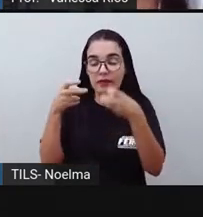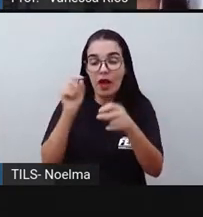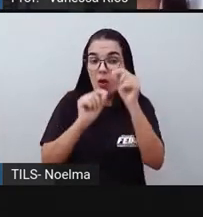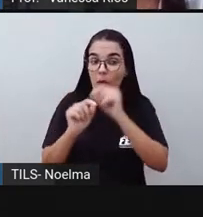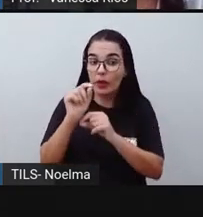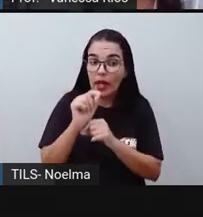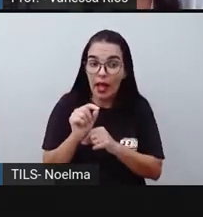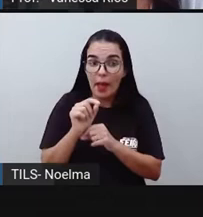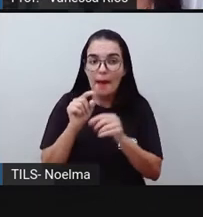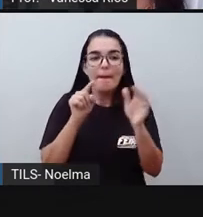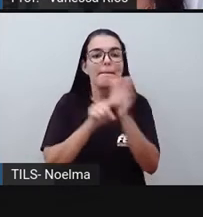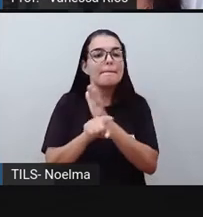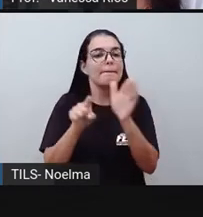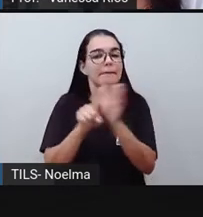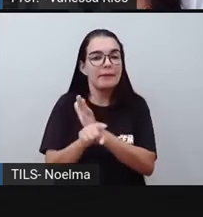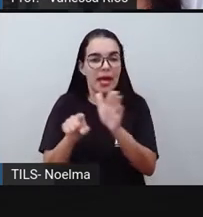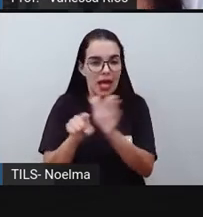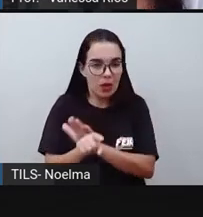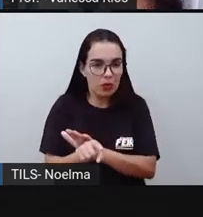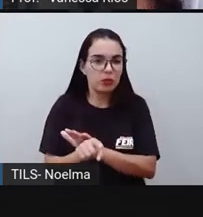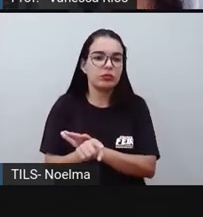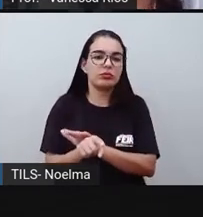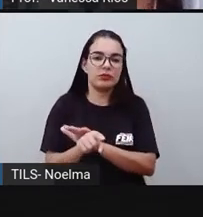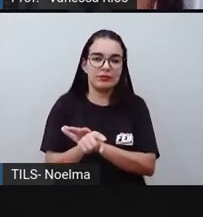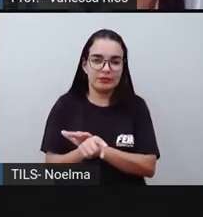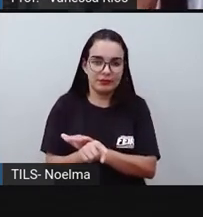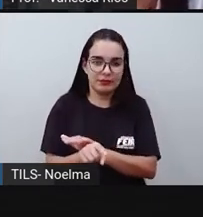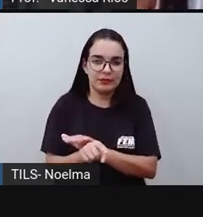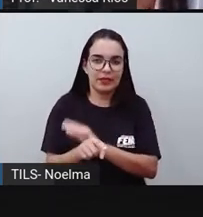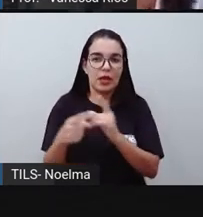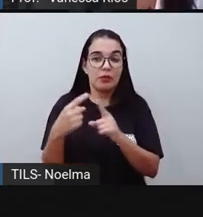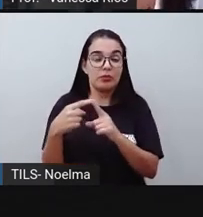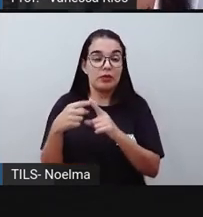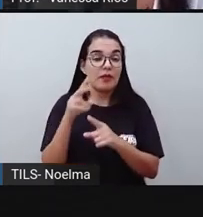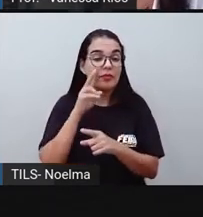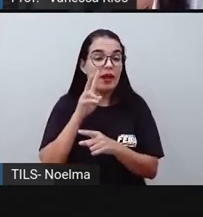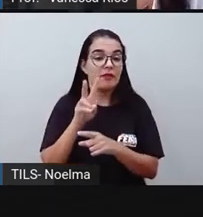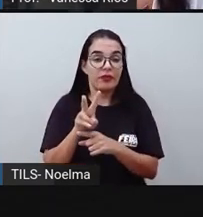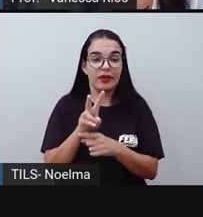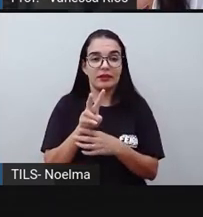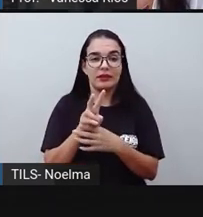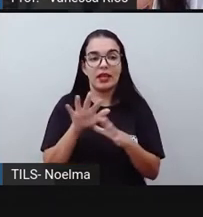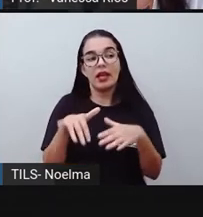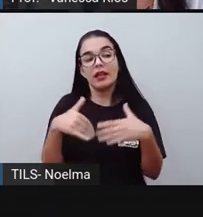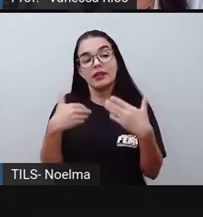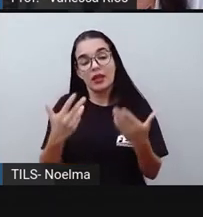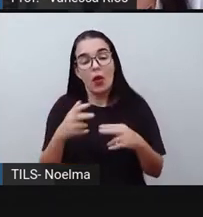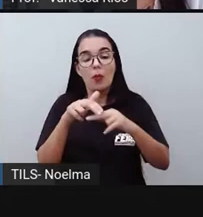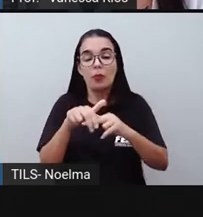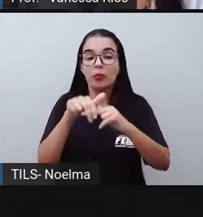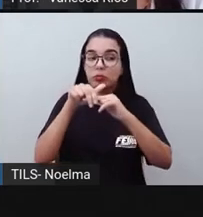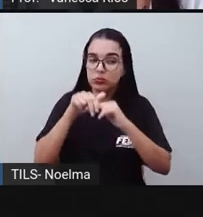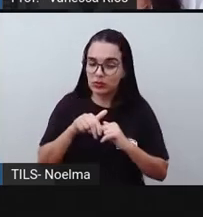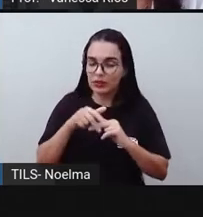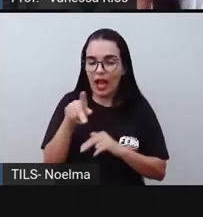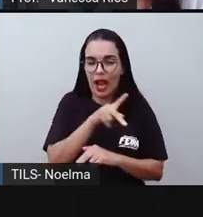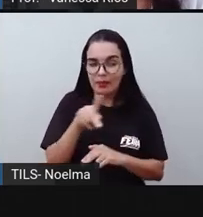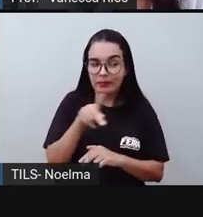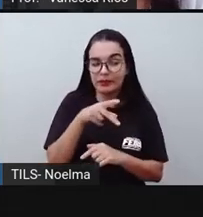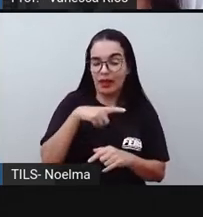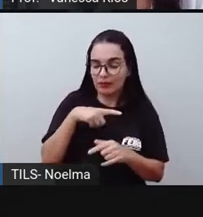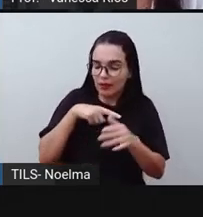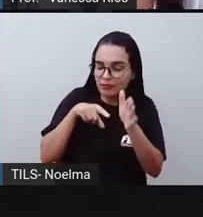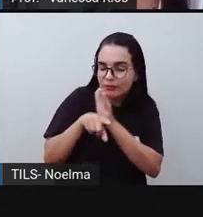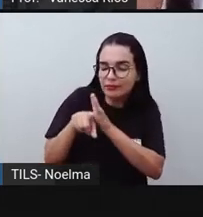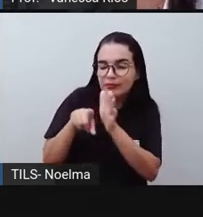oferecidos, né? Que já estão sendo fornecidos pela situação problema. E aí, por isso, a ProTraz esses